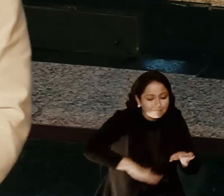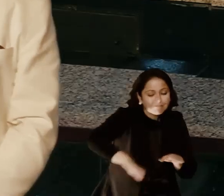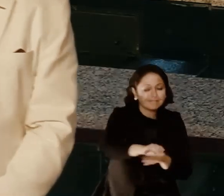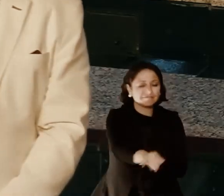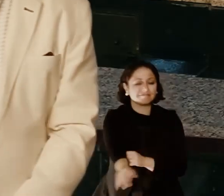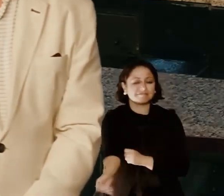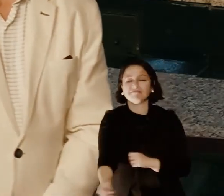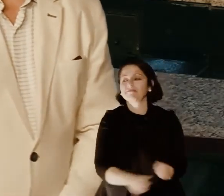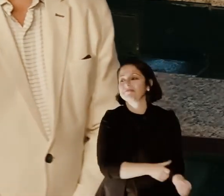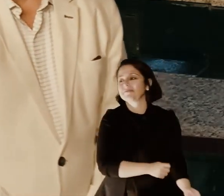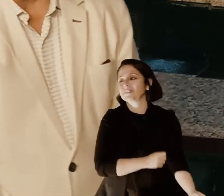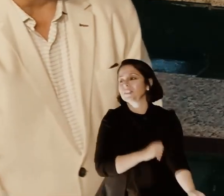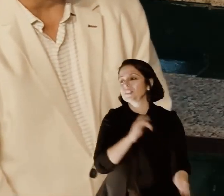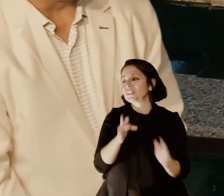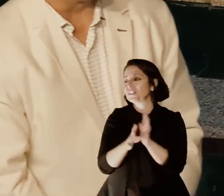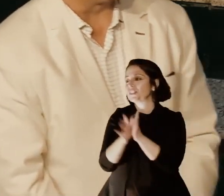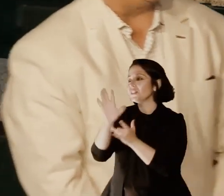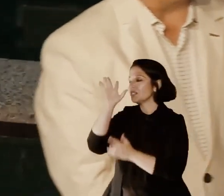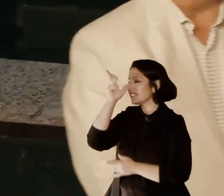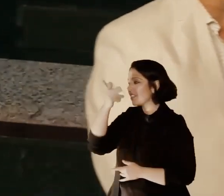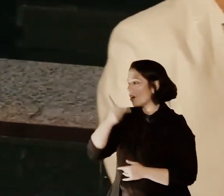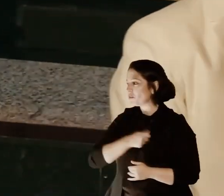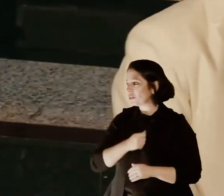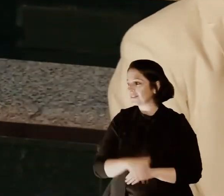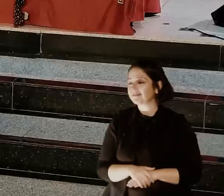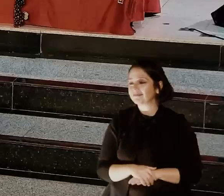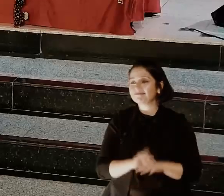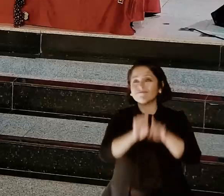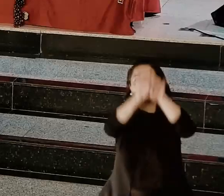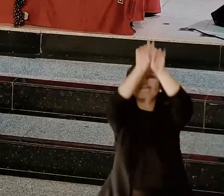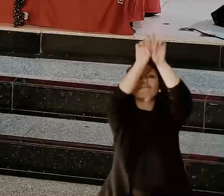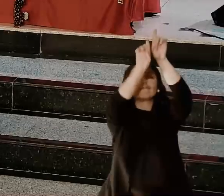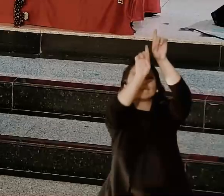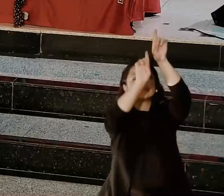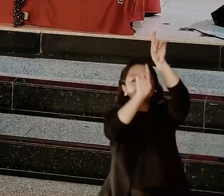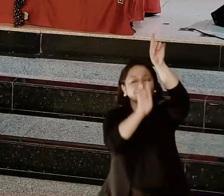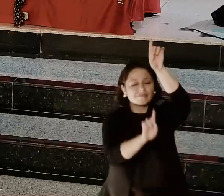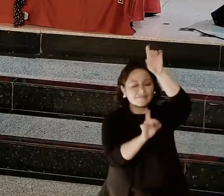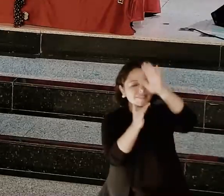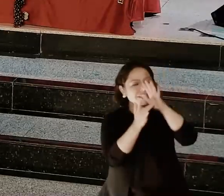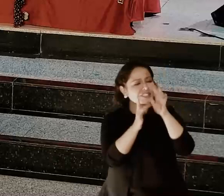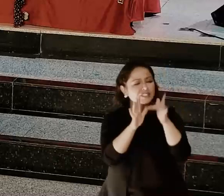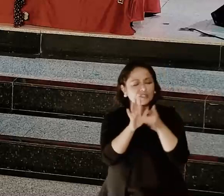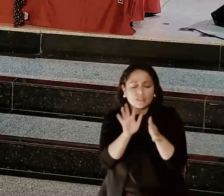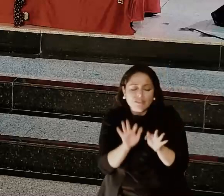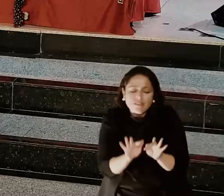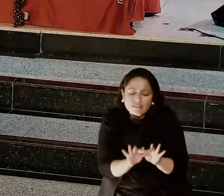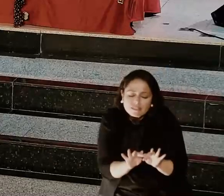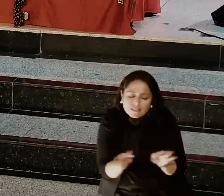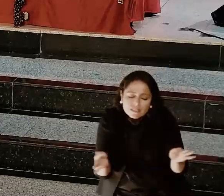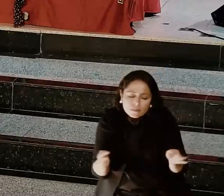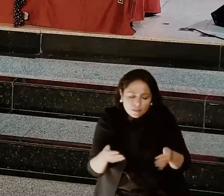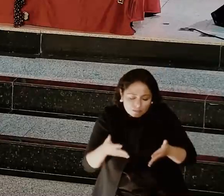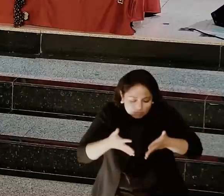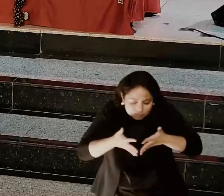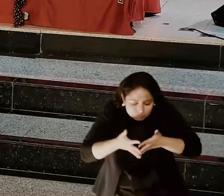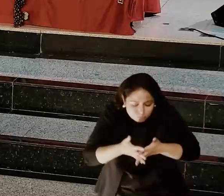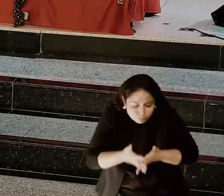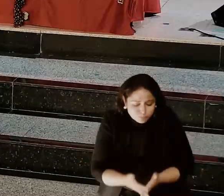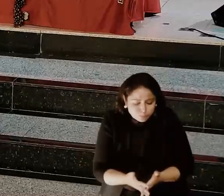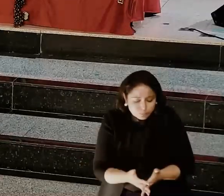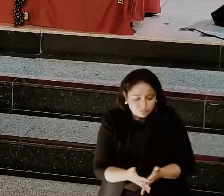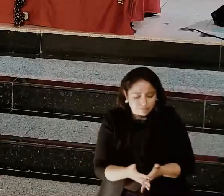alcançou. Quando o Senhor Jesus veio a este mundo, de forma simples, numa manjedoura, numa